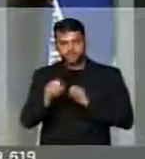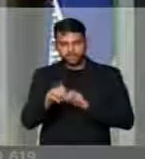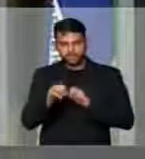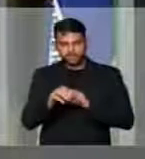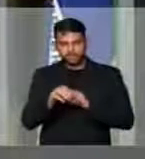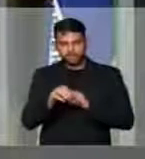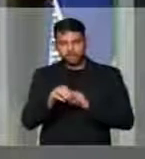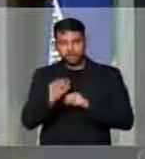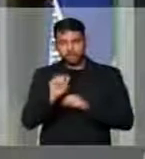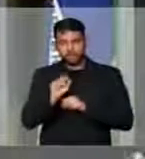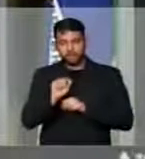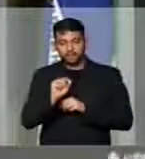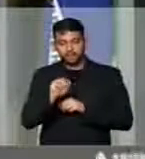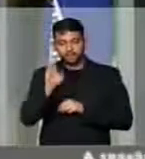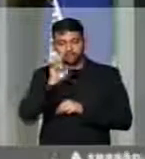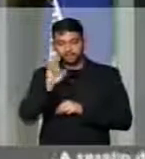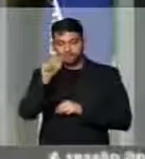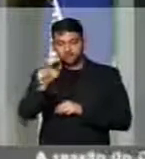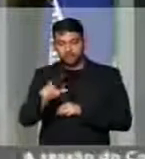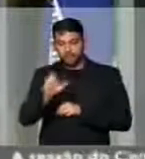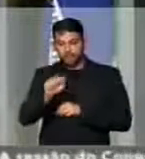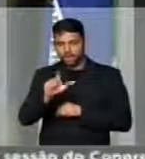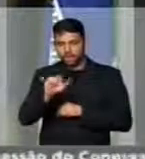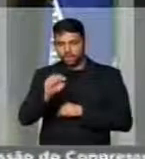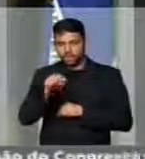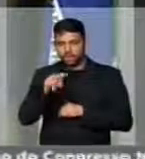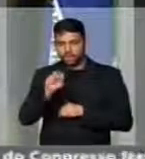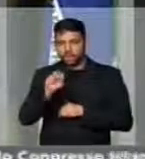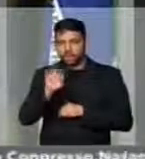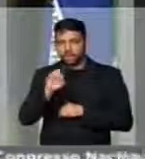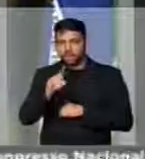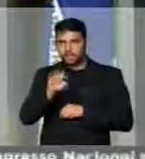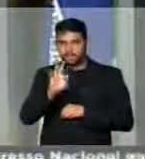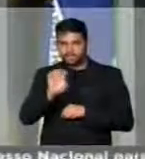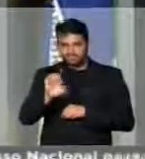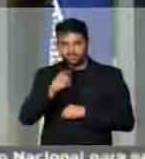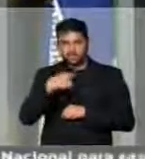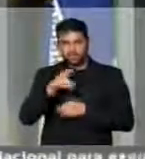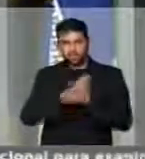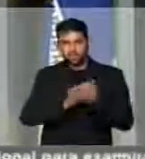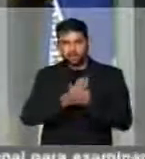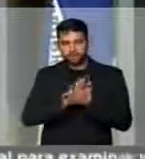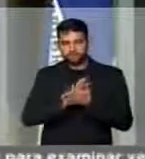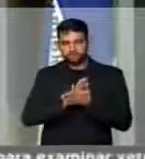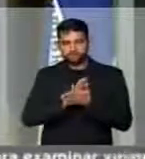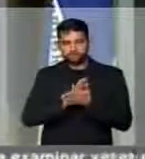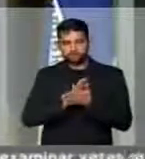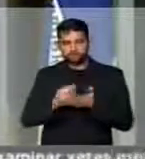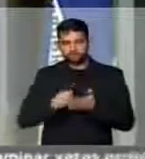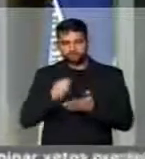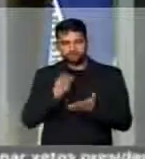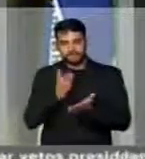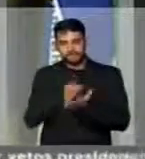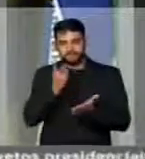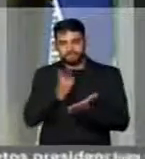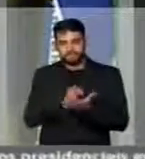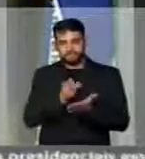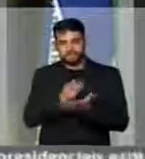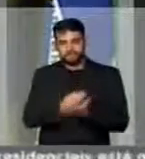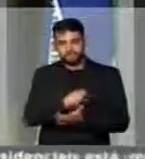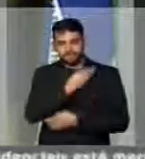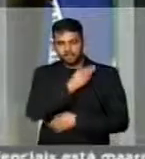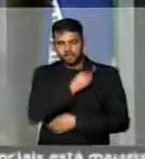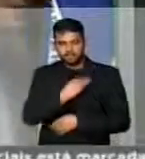Educação, que é o senhor Aloysio Mercadante. Não há condições de permanência